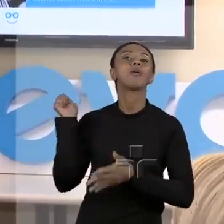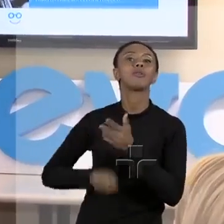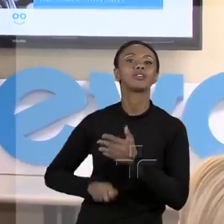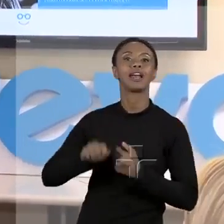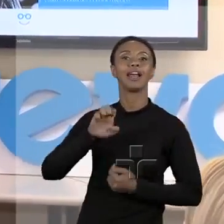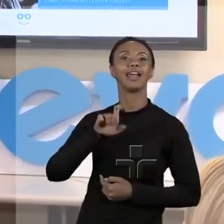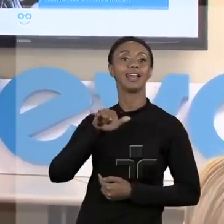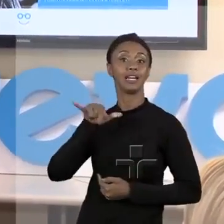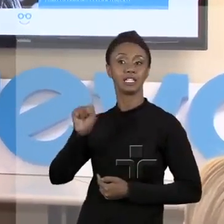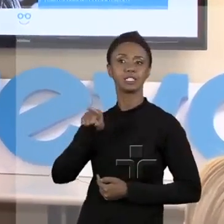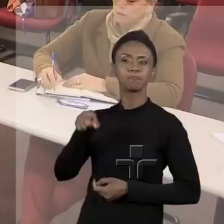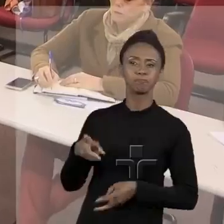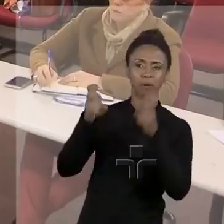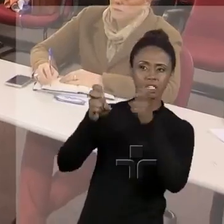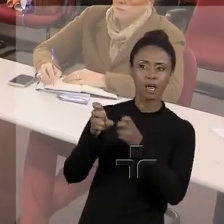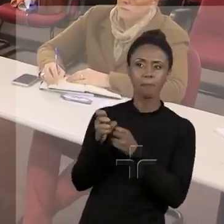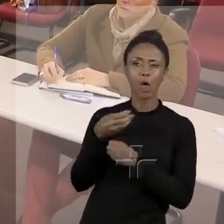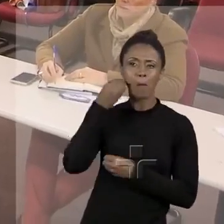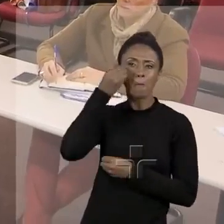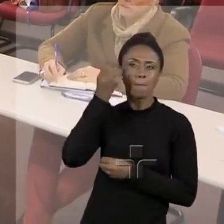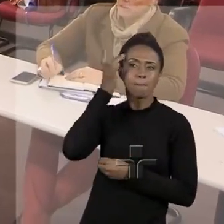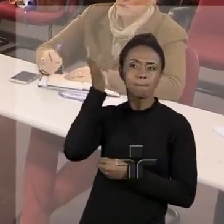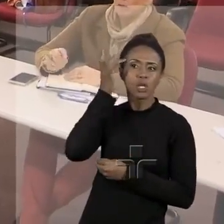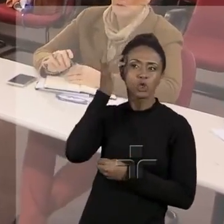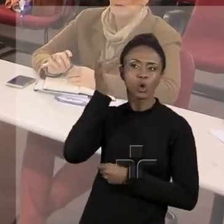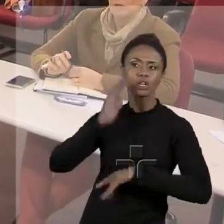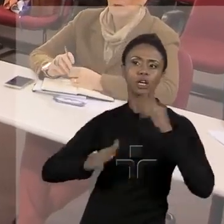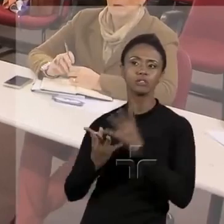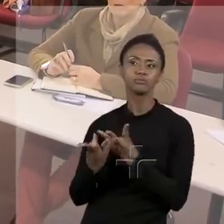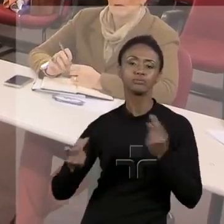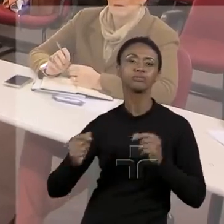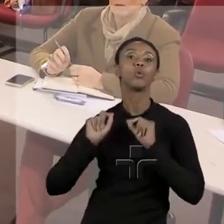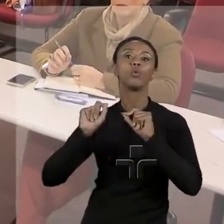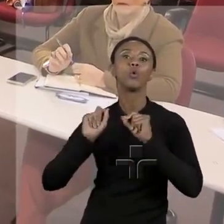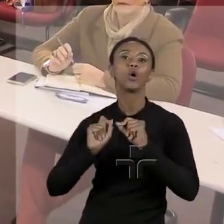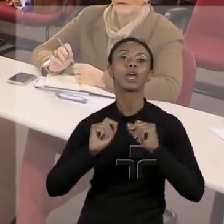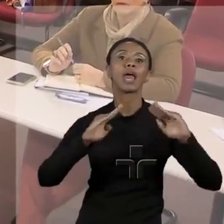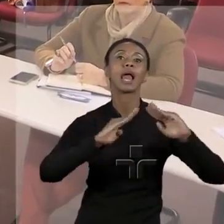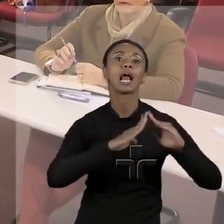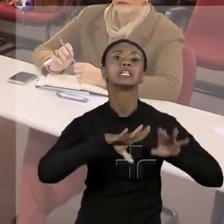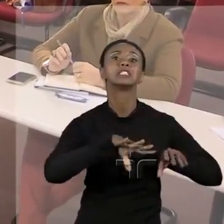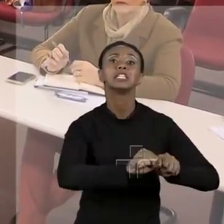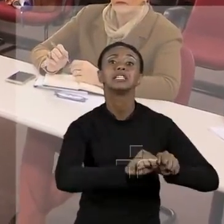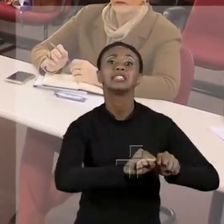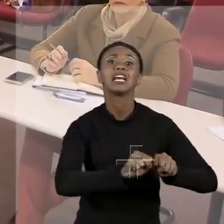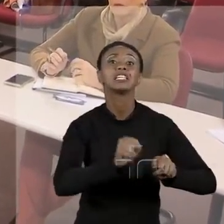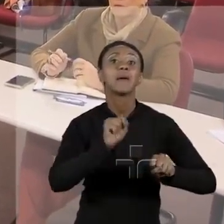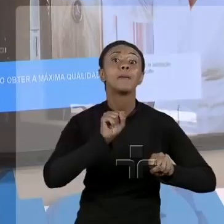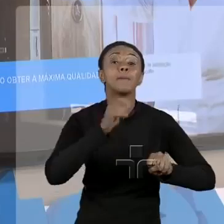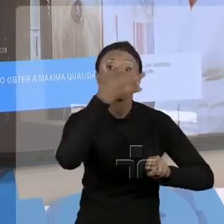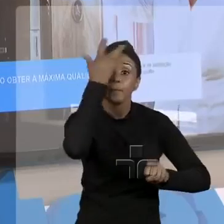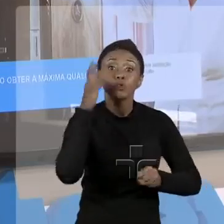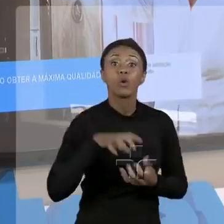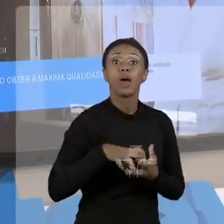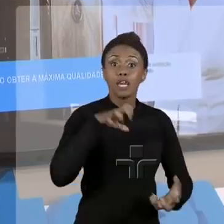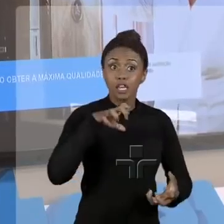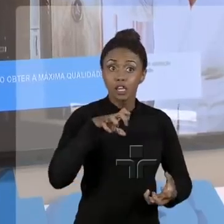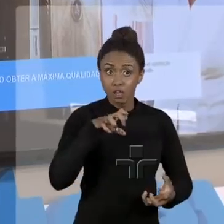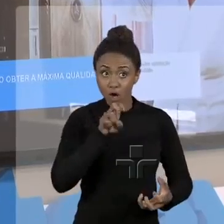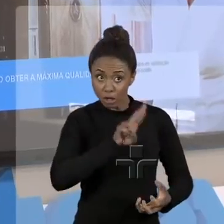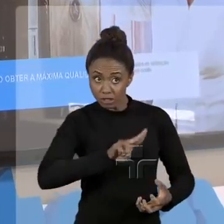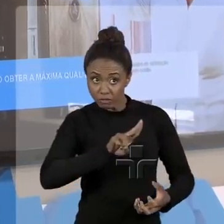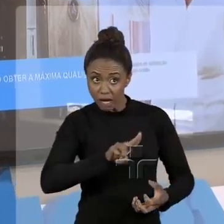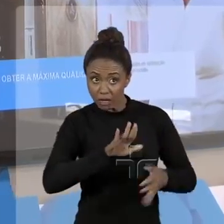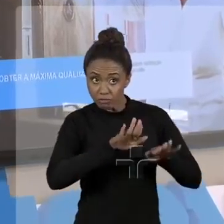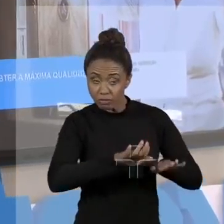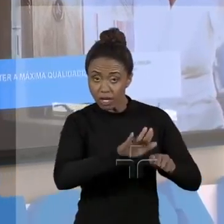viu na maturidade habilidades para trabalhar na empresa de reservas residenciais para idosos que vai lançar. Ela tem tudo para